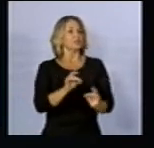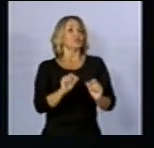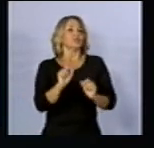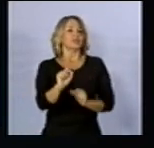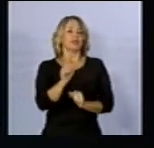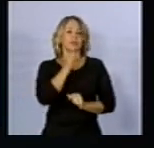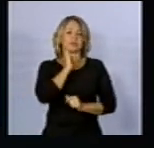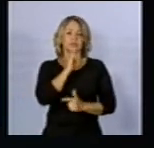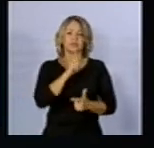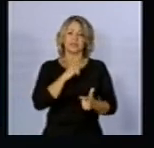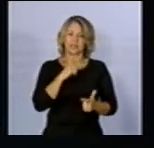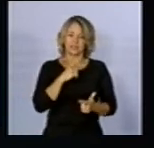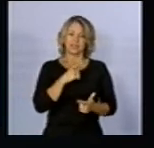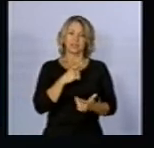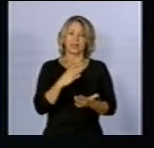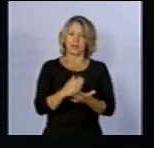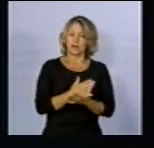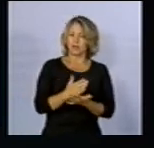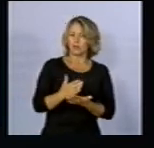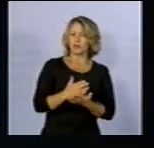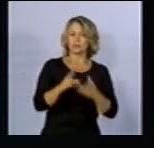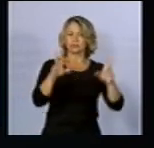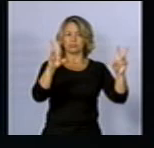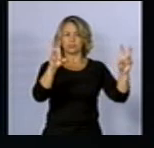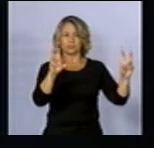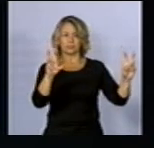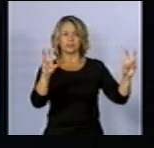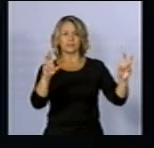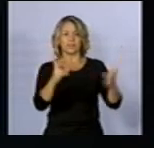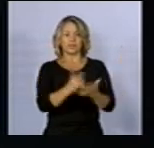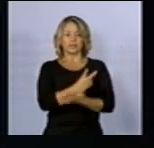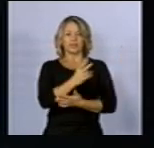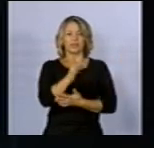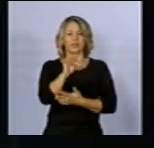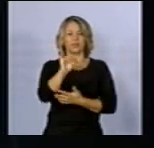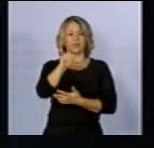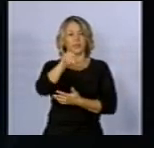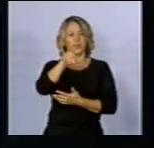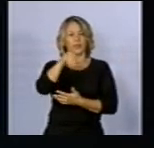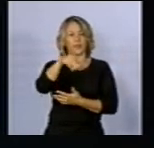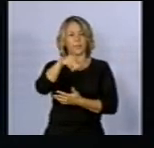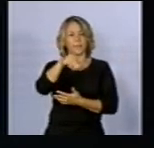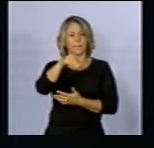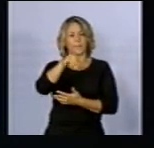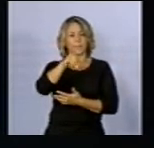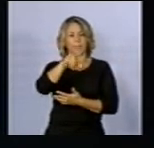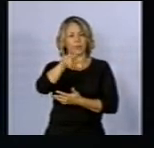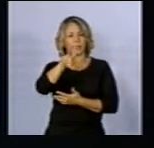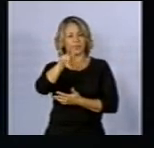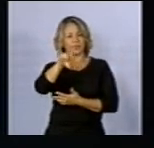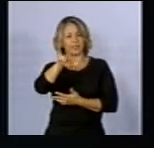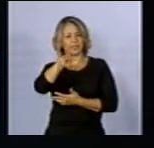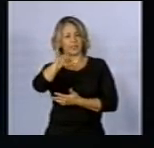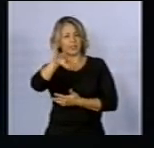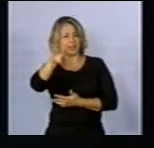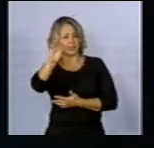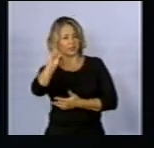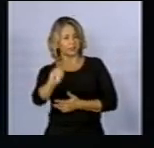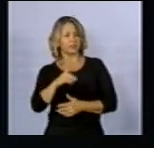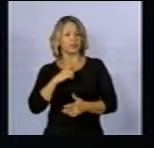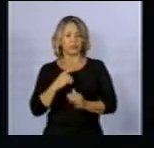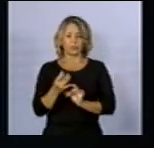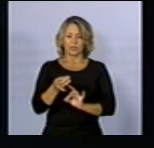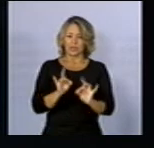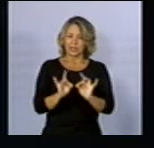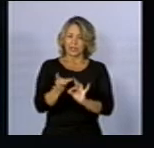Existem situações, por exemplo, com formaldeído, que é uma substância química utilizada em procedimentos